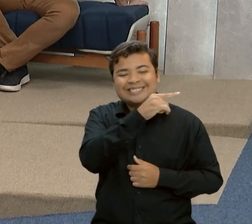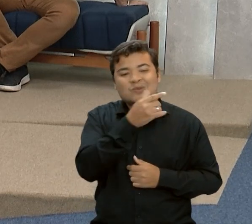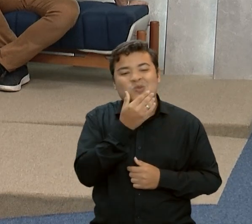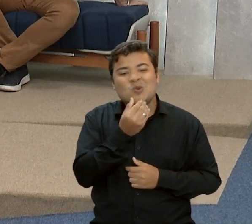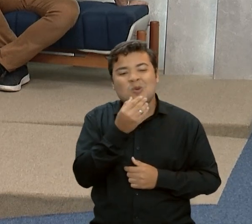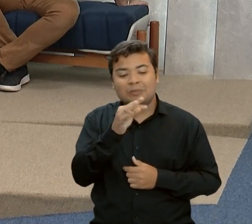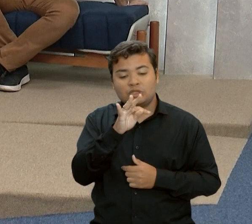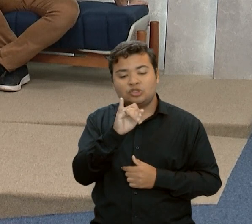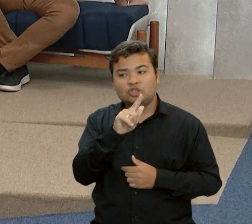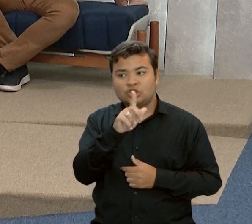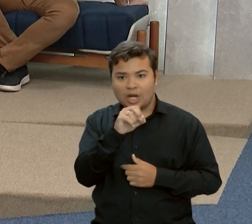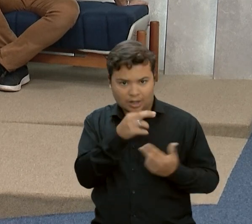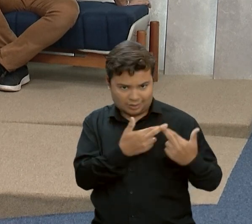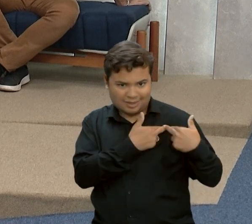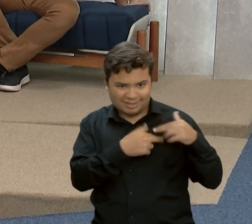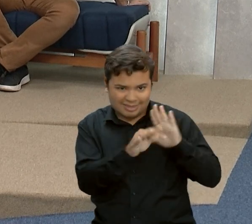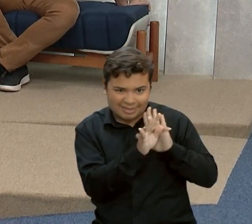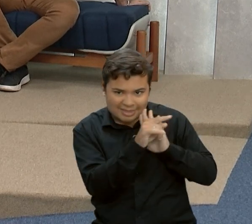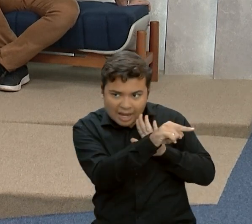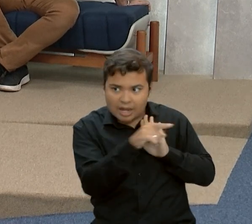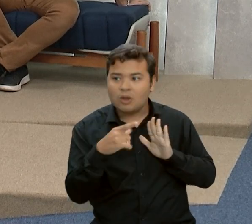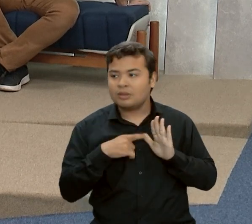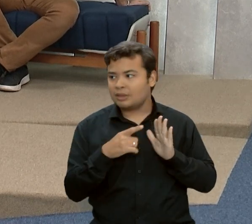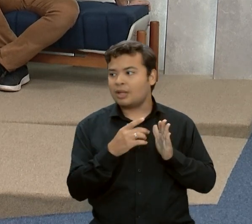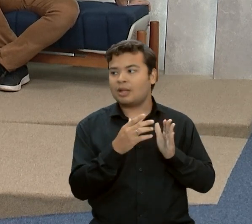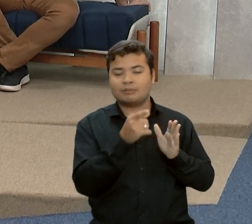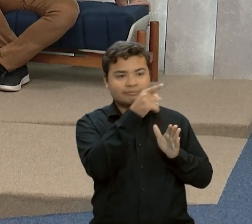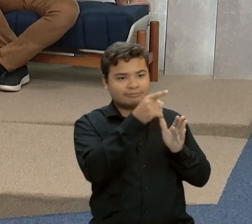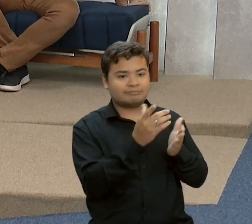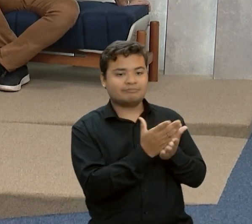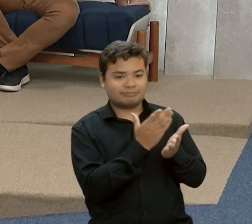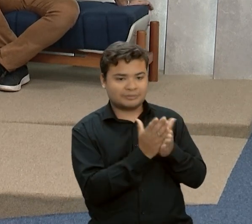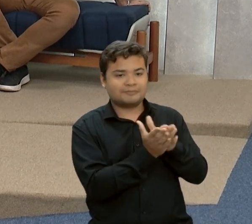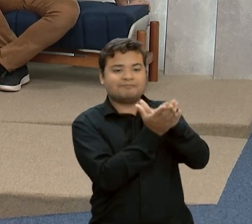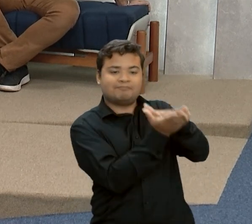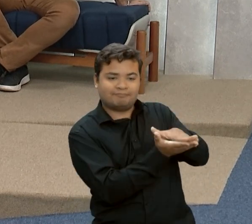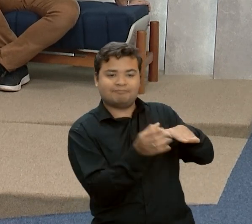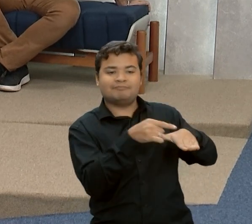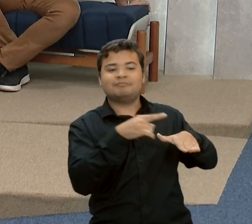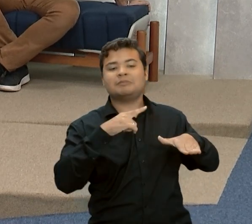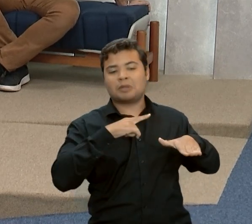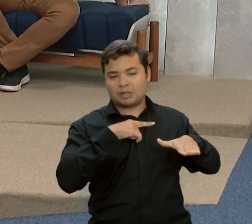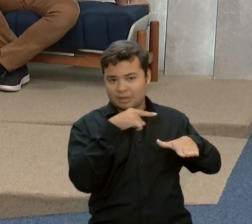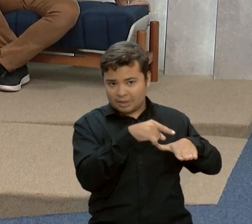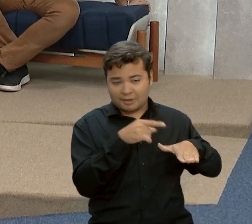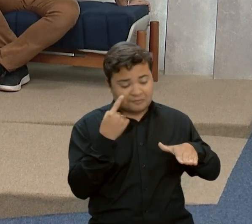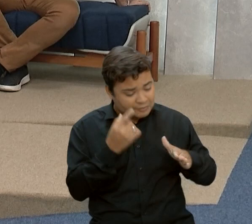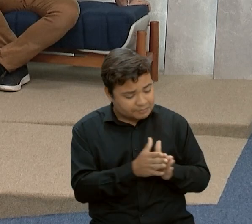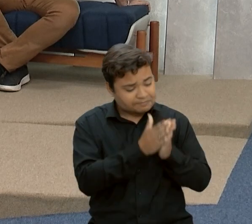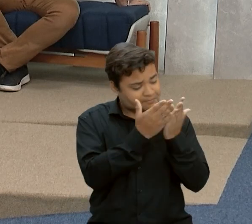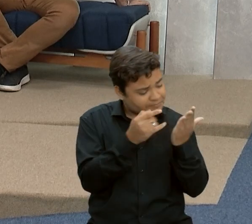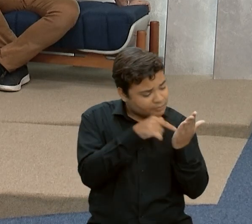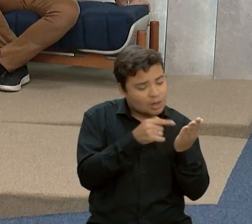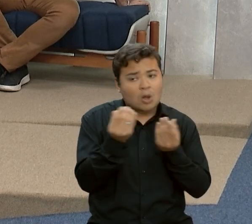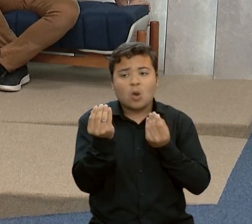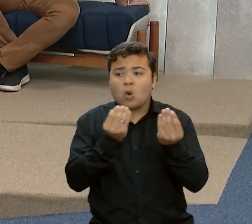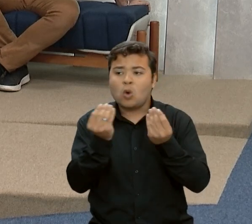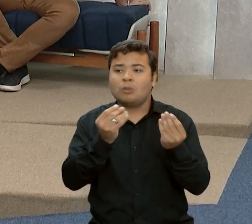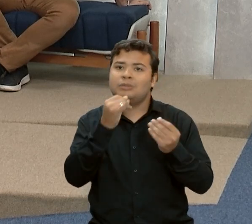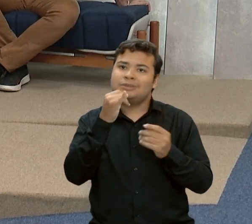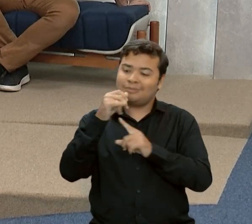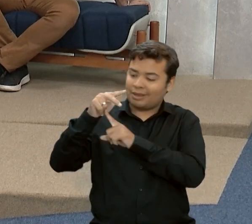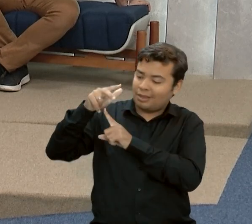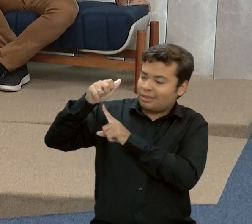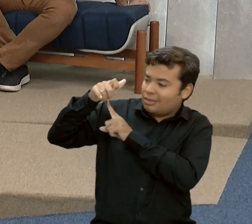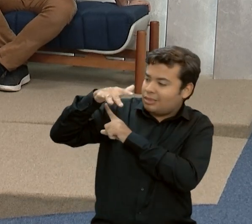porque qualquer coisa que ele quer ver aqui, que a gente não sempre esquece, vem aqui que está tudo aqui. Como configurar o transmissor, como